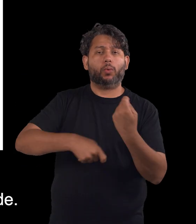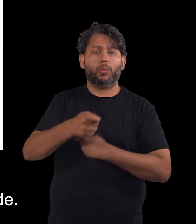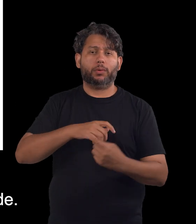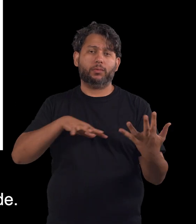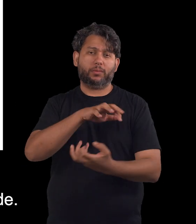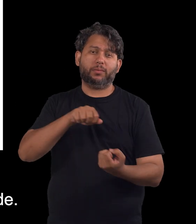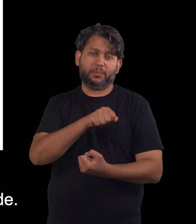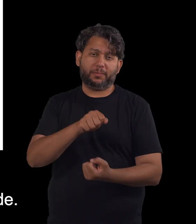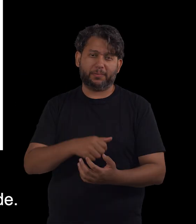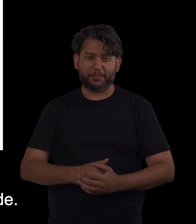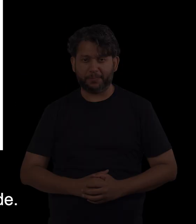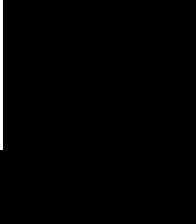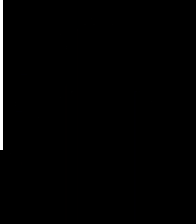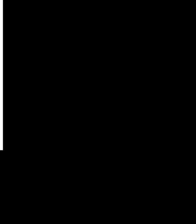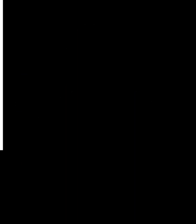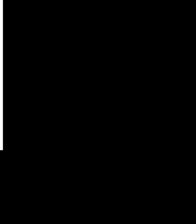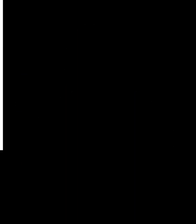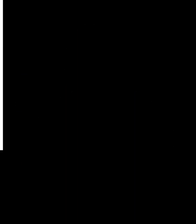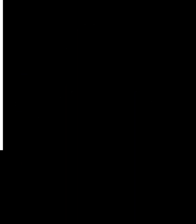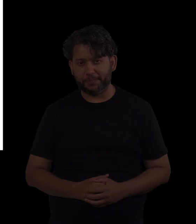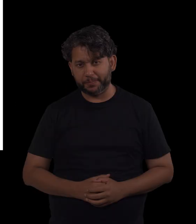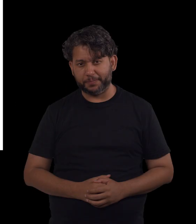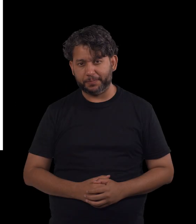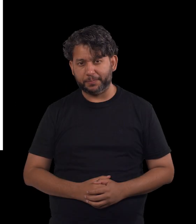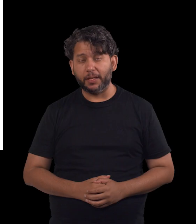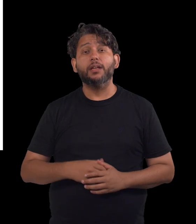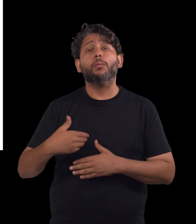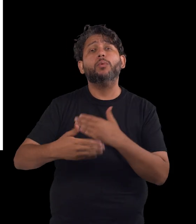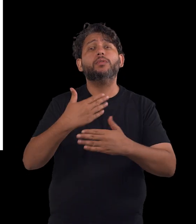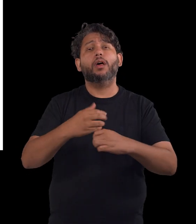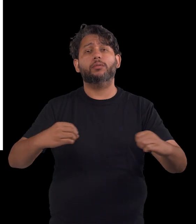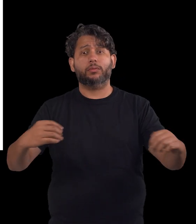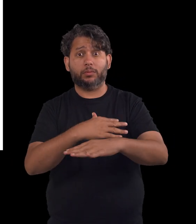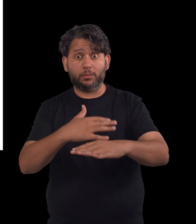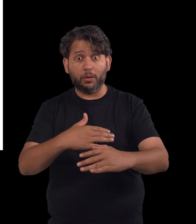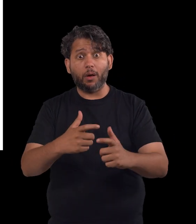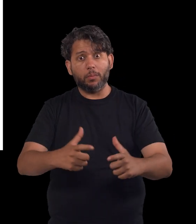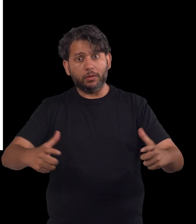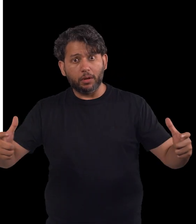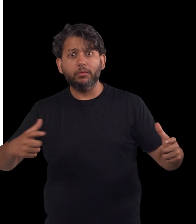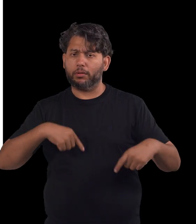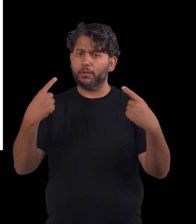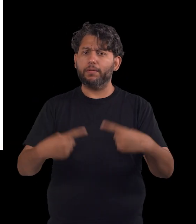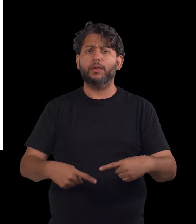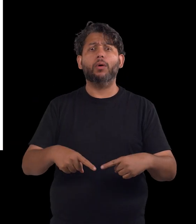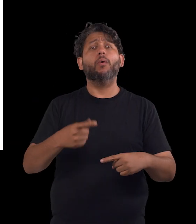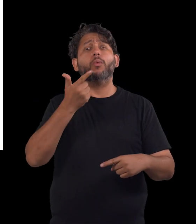integrar economia e sustentabilidade. O processo de urbanização traz desafios como mobilidade,